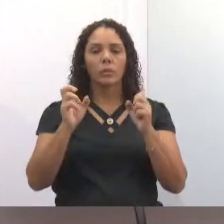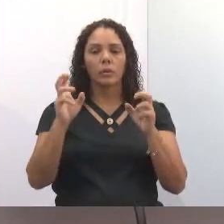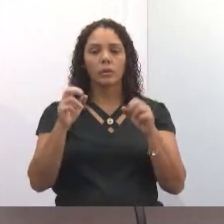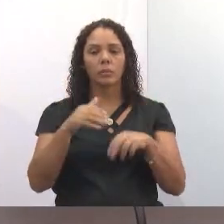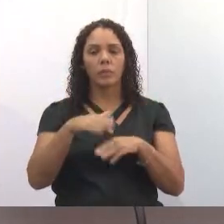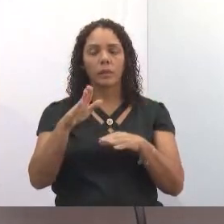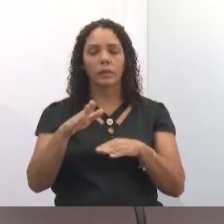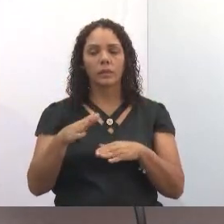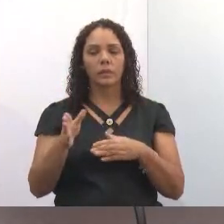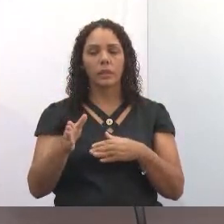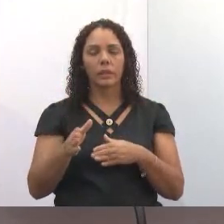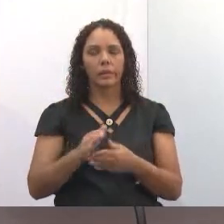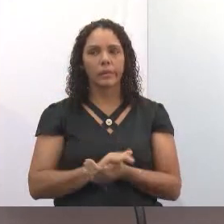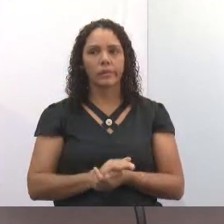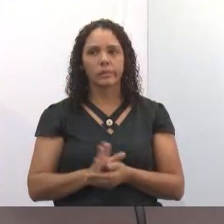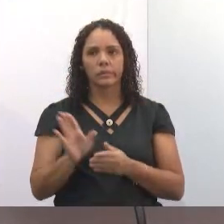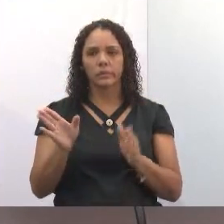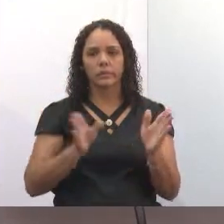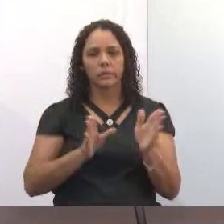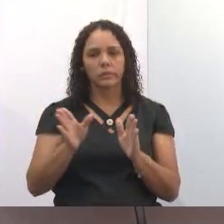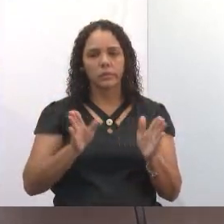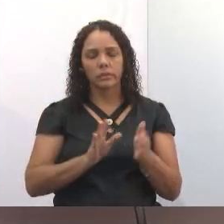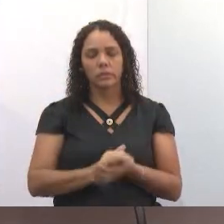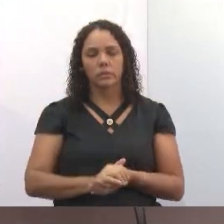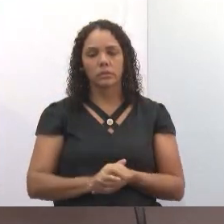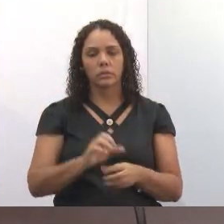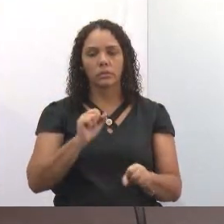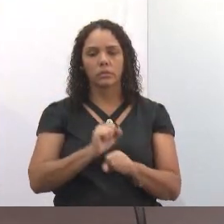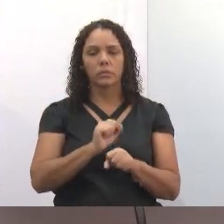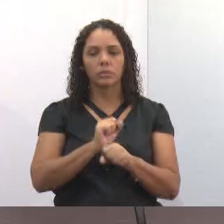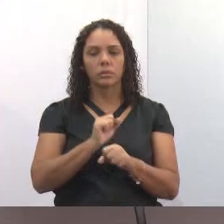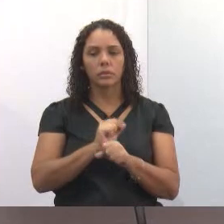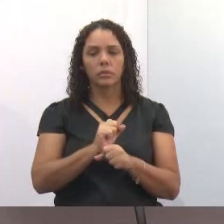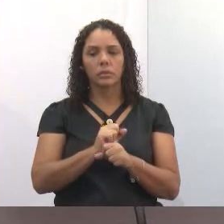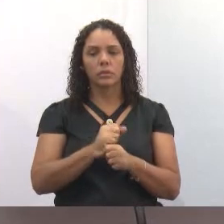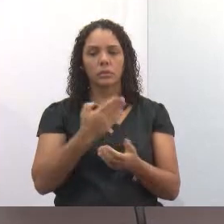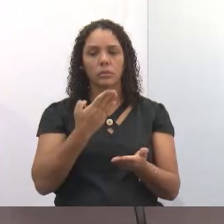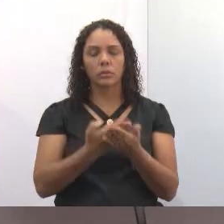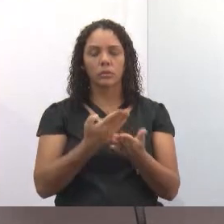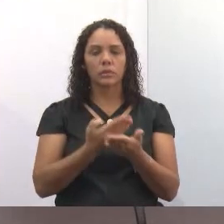do Governo Federal? No momento, estamos aguardando o estudo que está